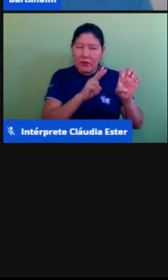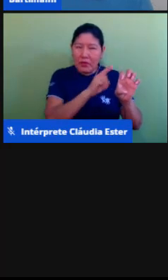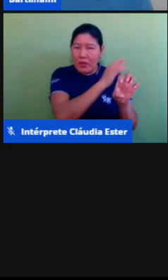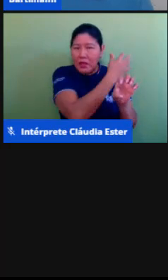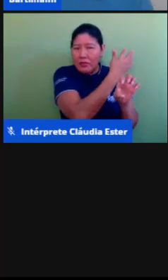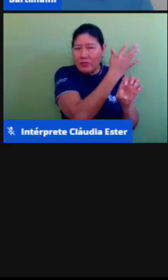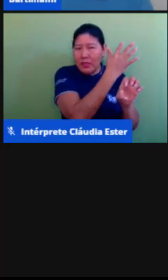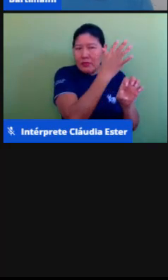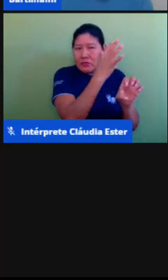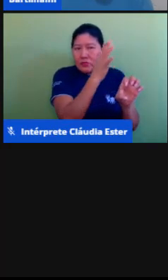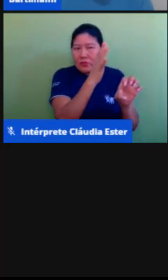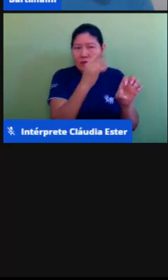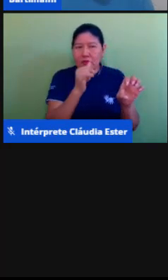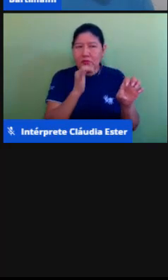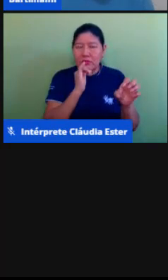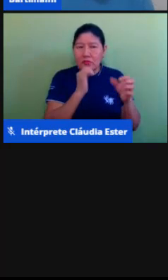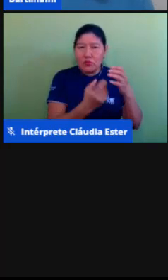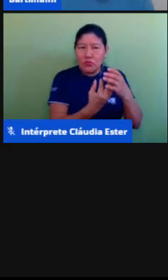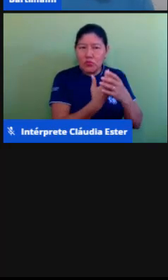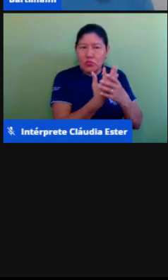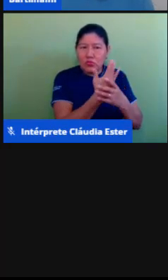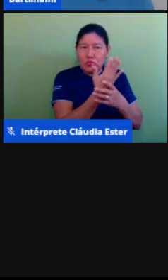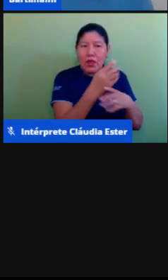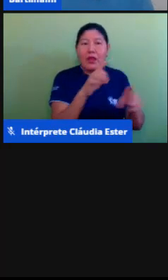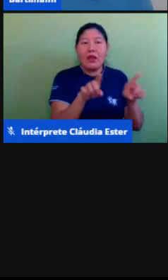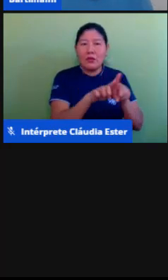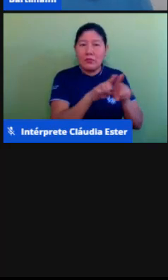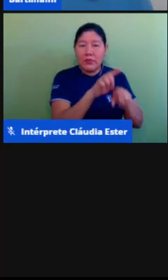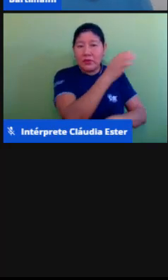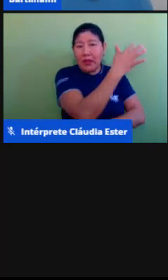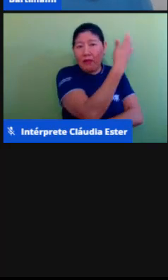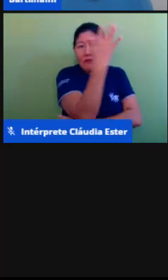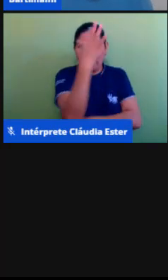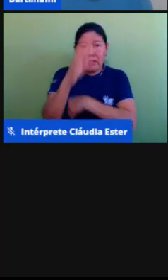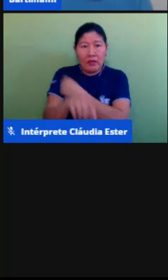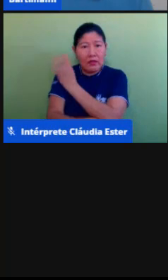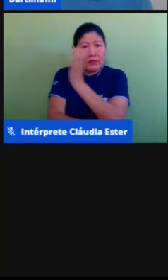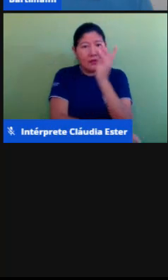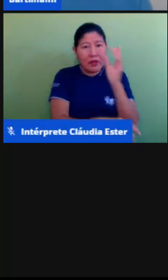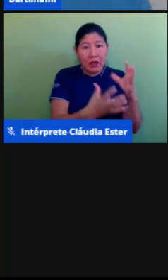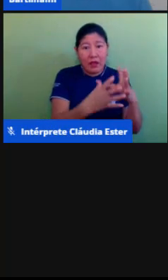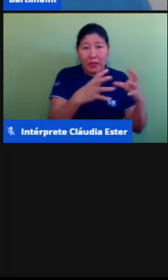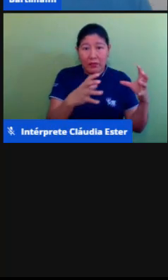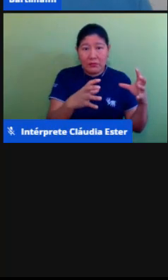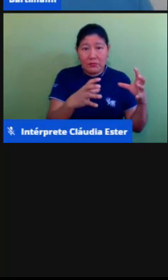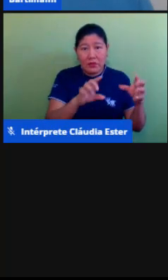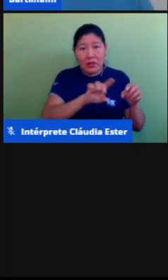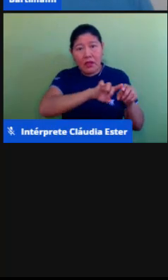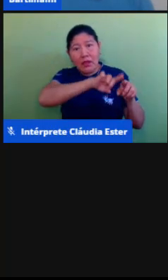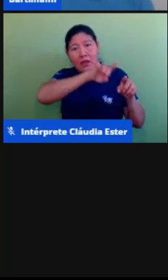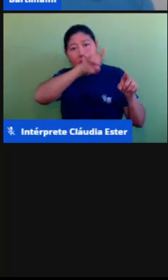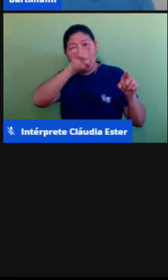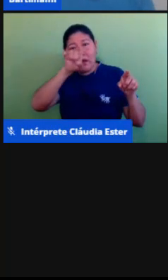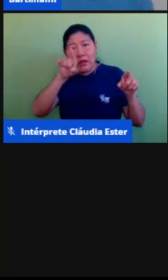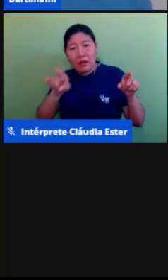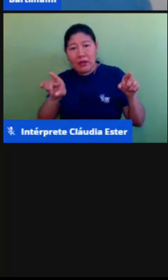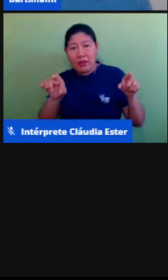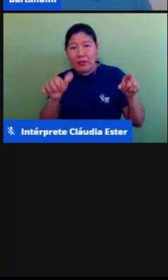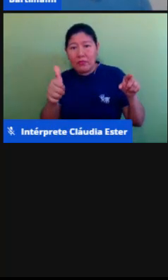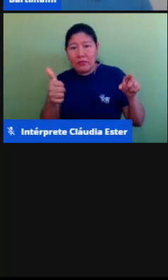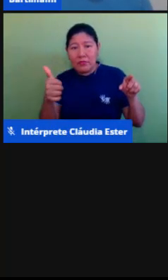áreas de cobertura florestal. Essa mesma área, lá em 2019, já começam a surgir